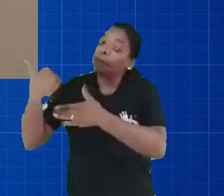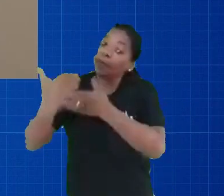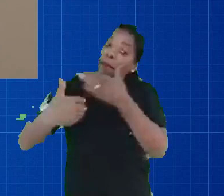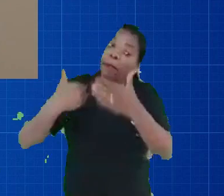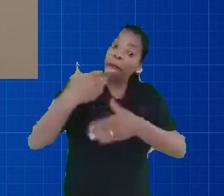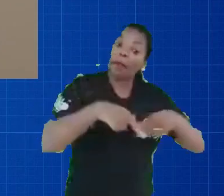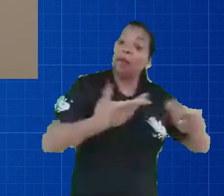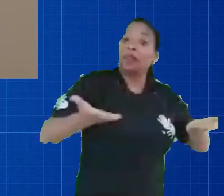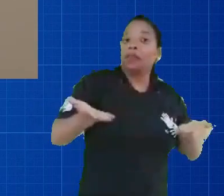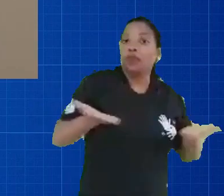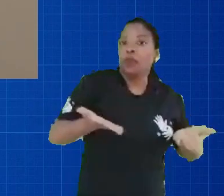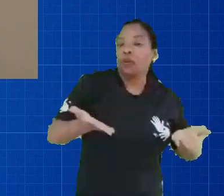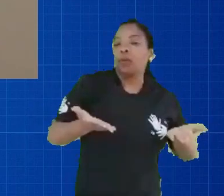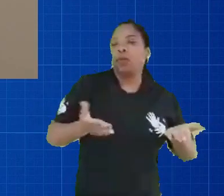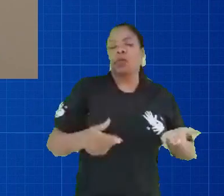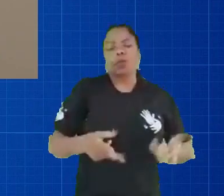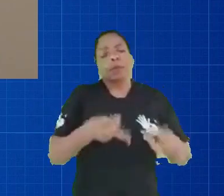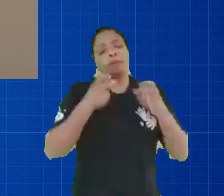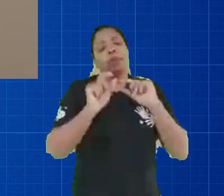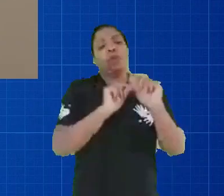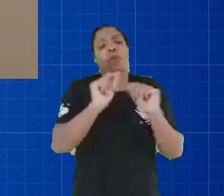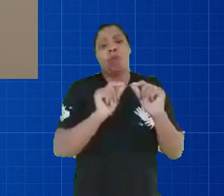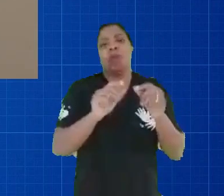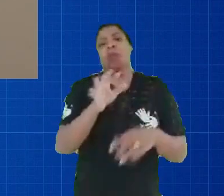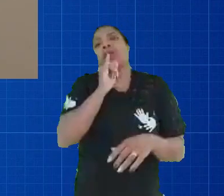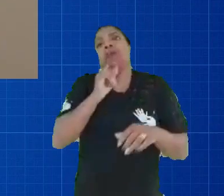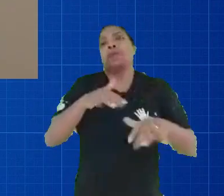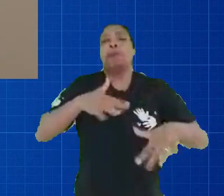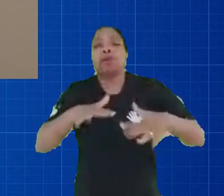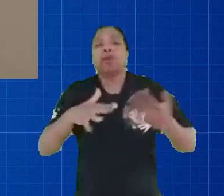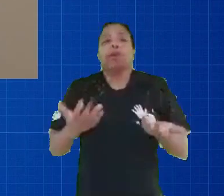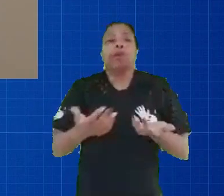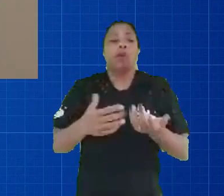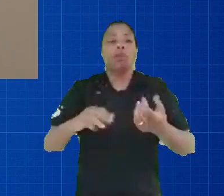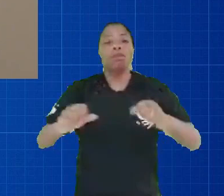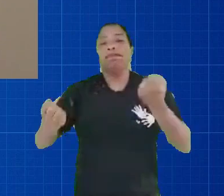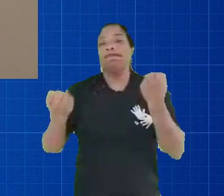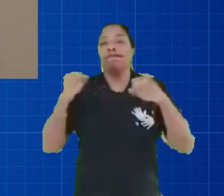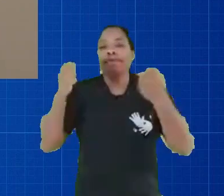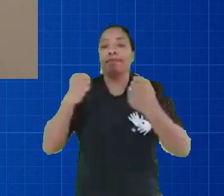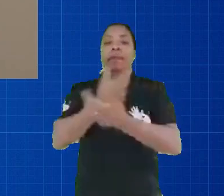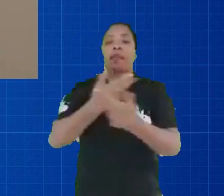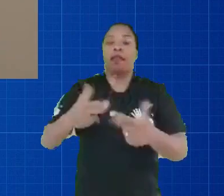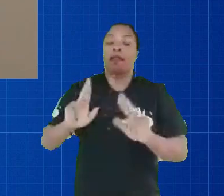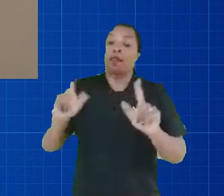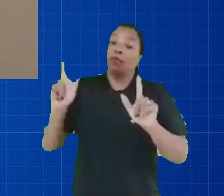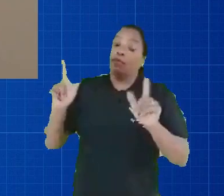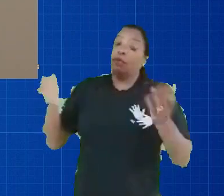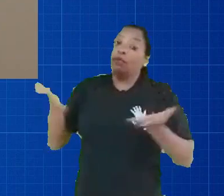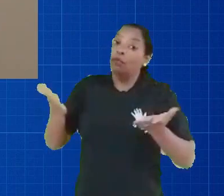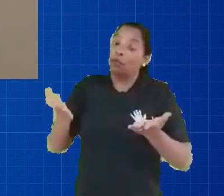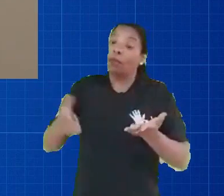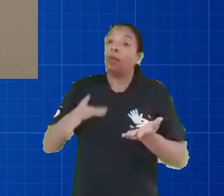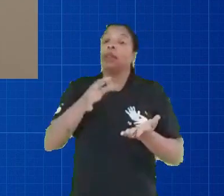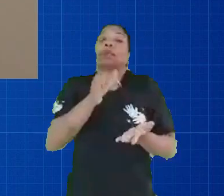bem complicado. Então algumas atividades que os alunos faziam, eles já estão tendo mais dificuldade. Alguns estão